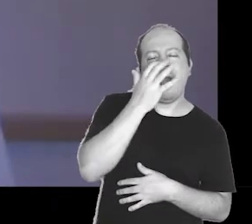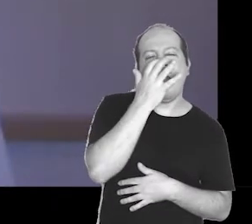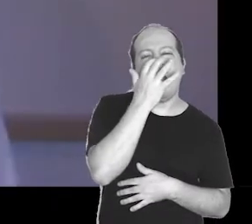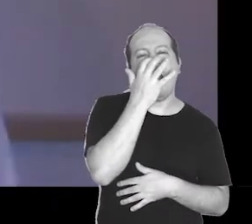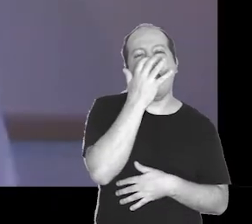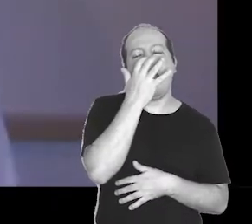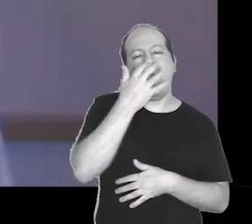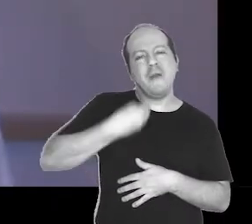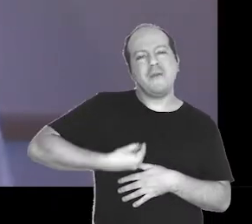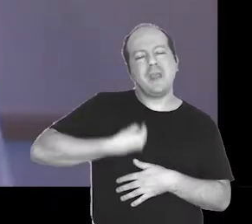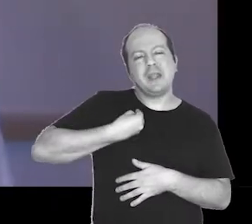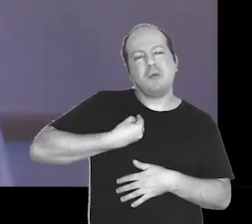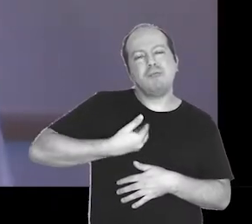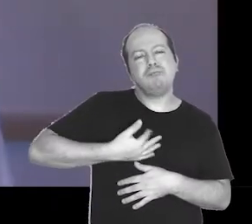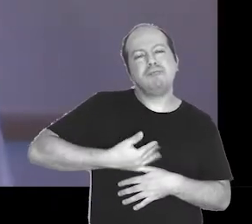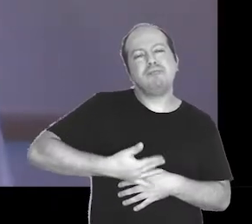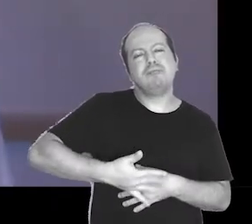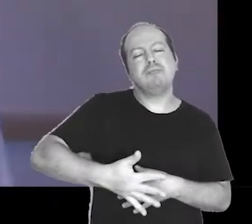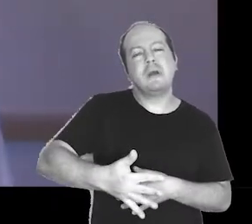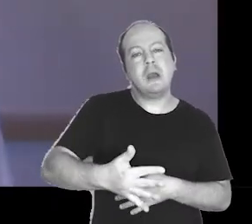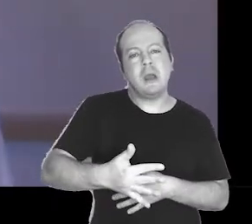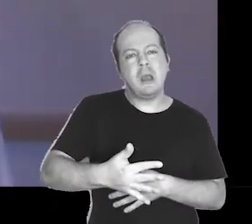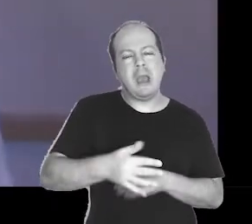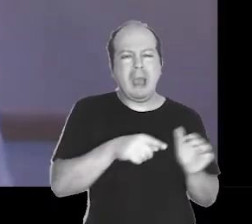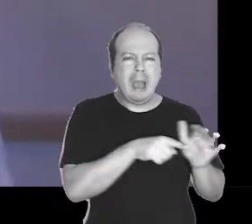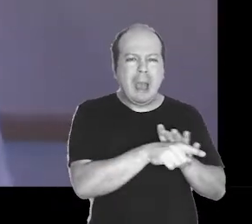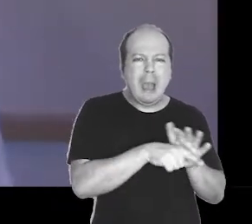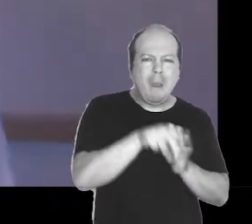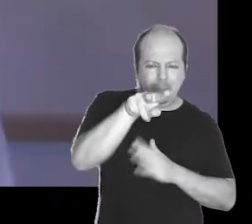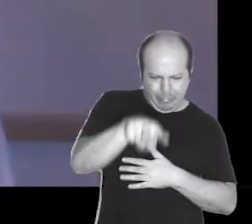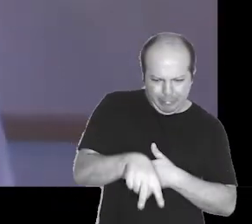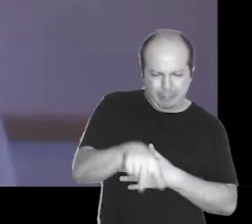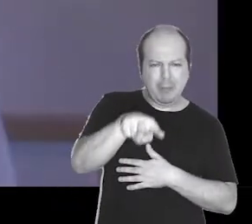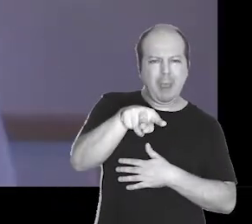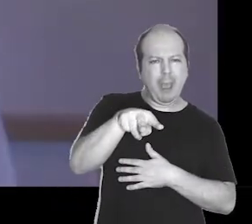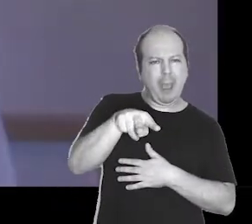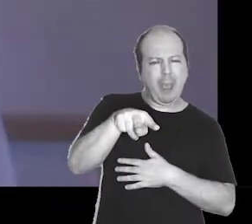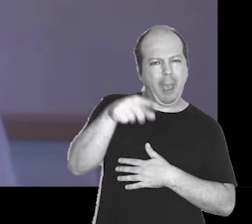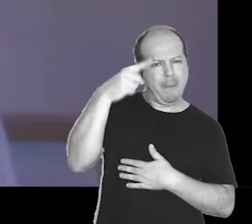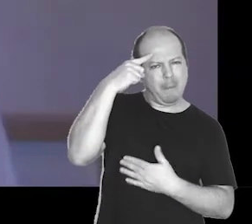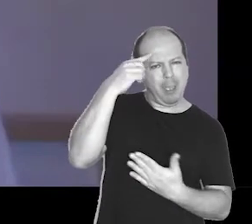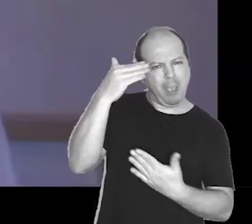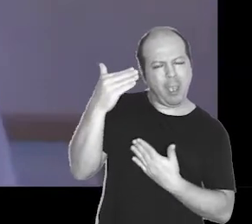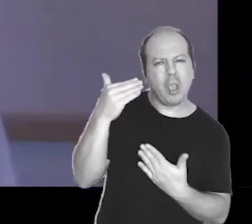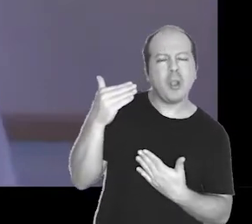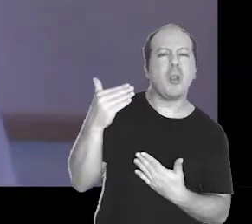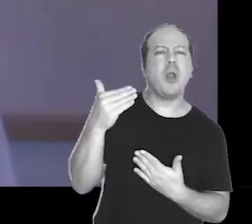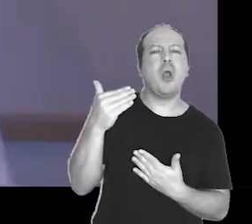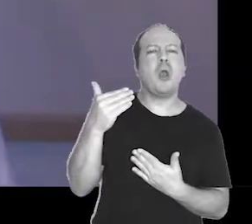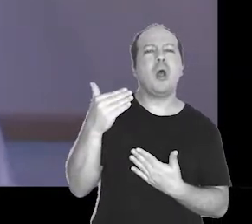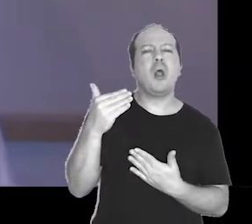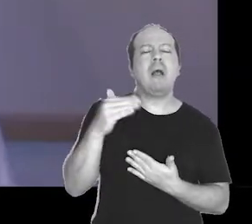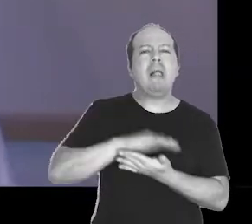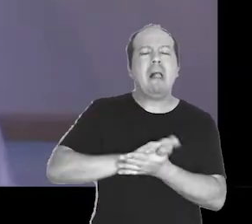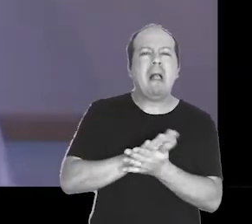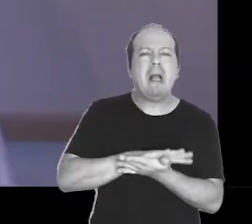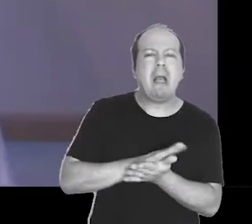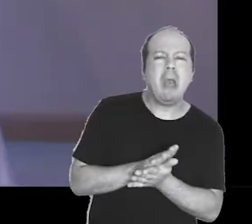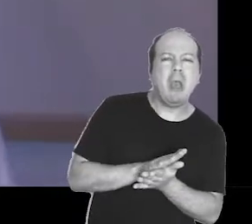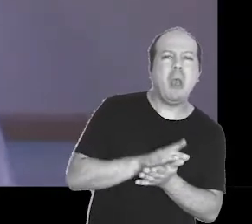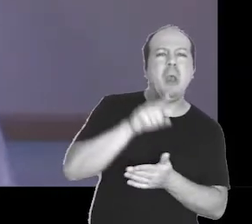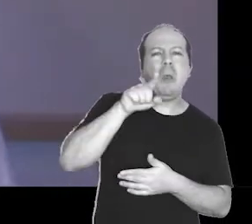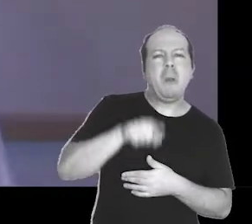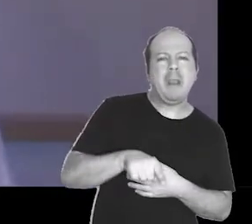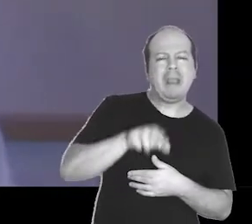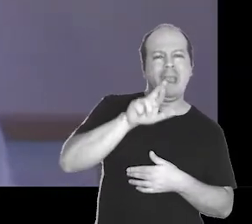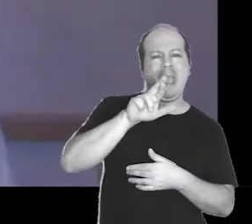a minha vida, a análise psicológica não se esforça em denegrir o que é